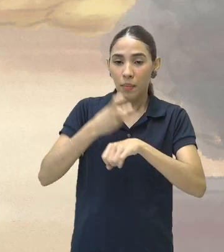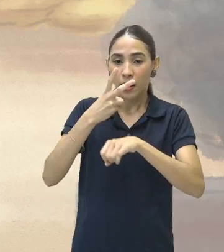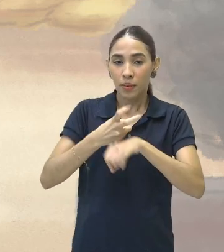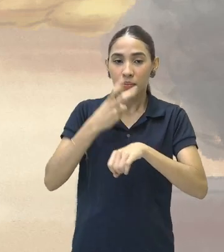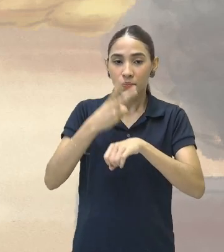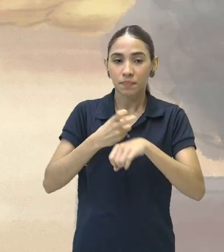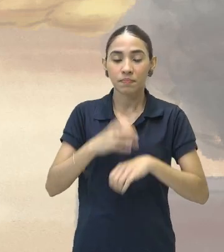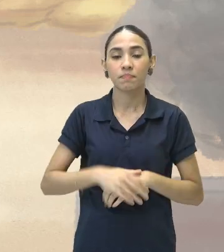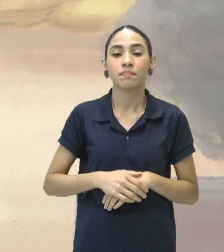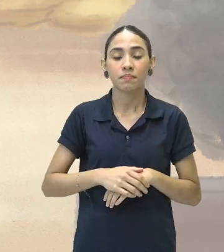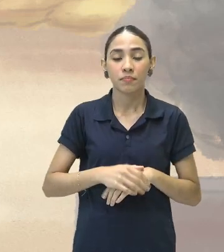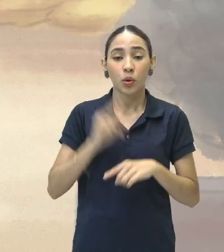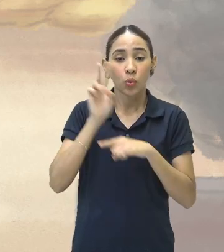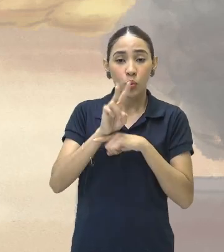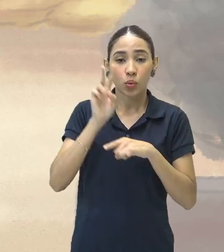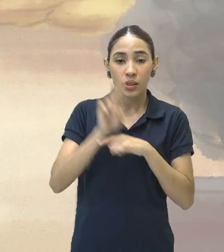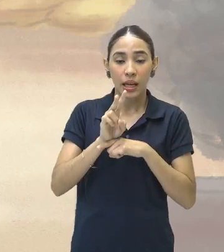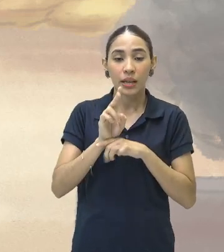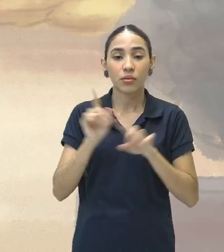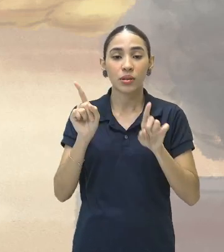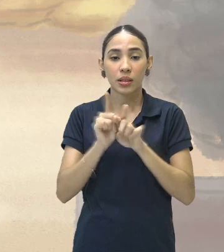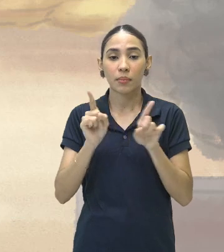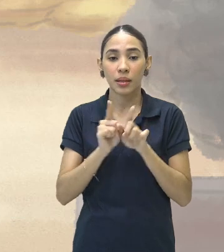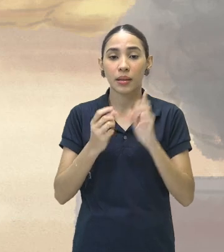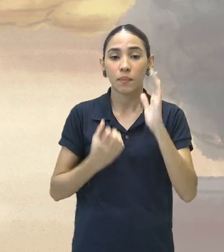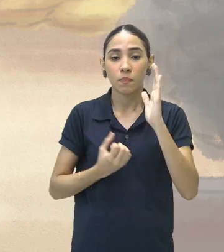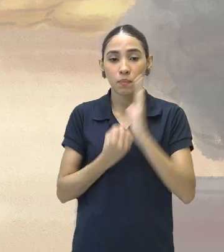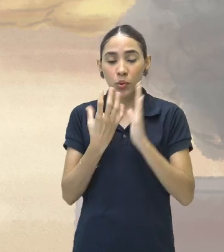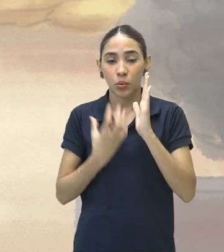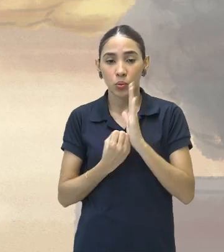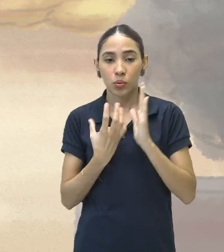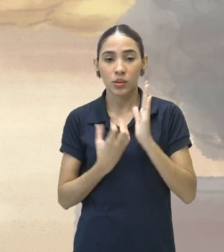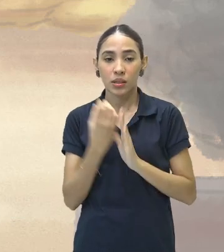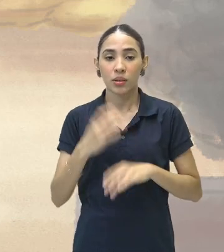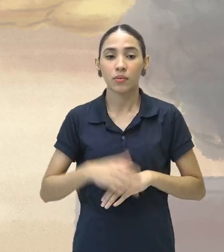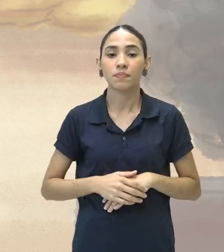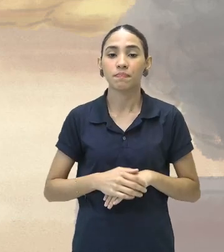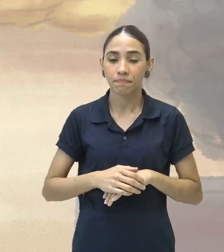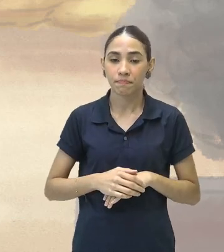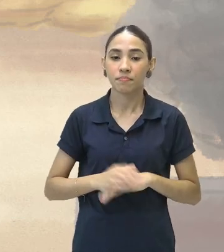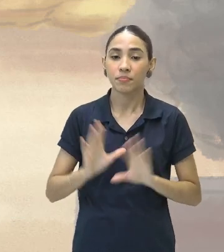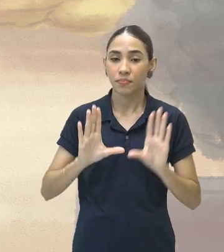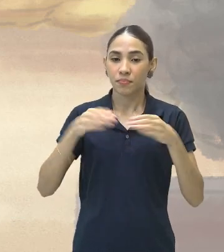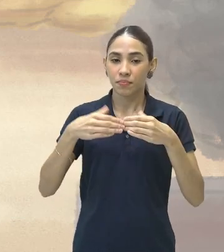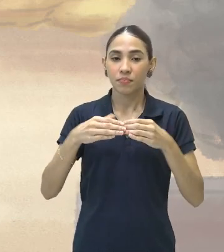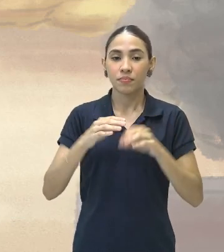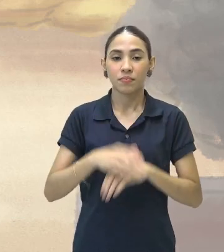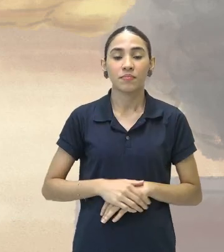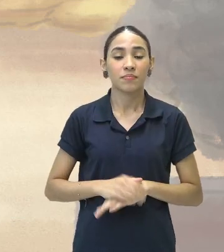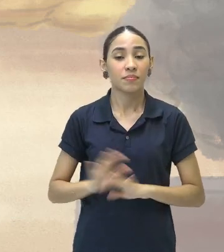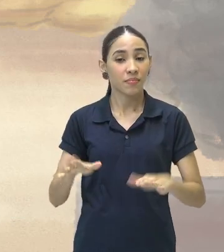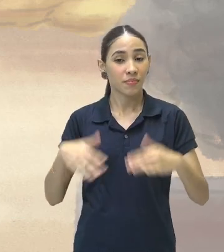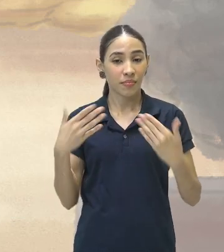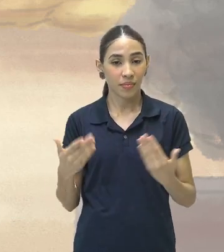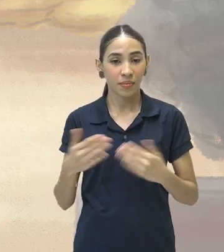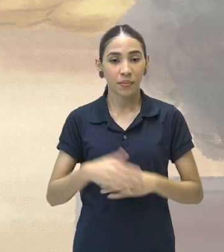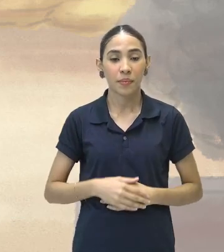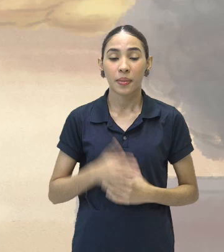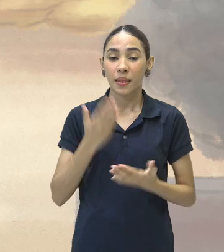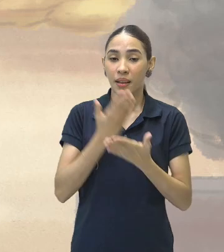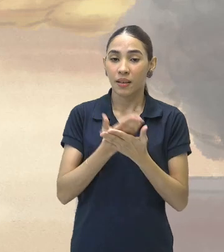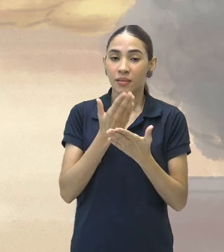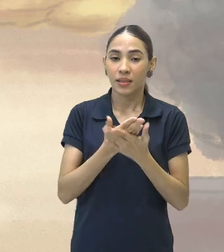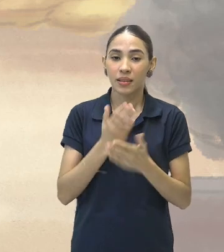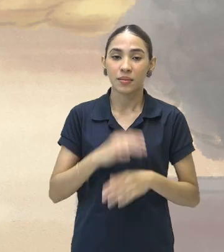a manutenção da produção em larga escala. Então, queridos, essa foi a